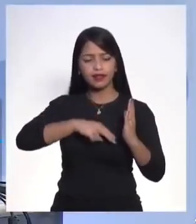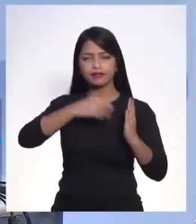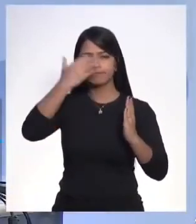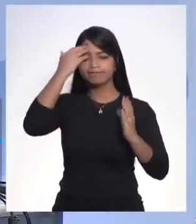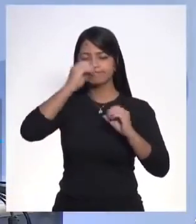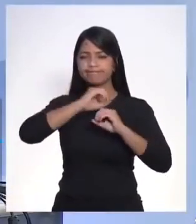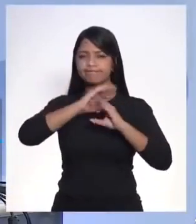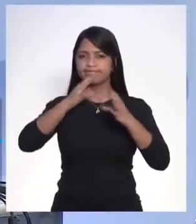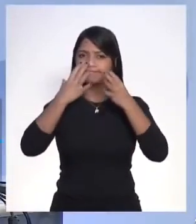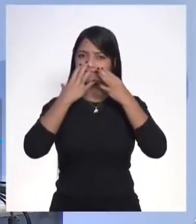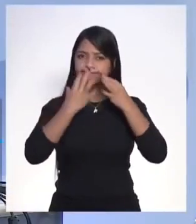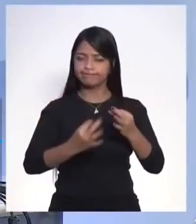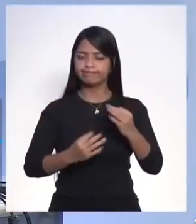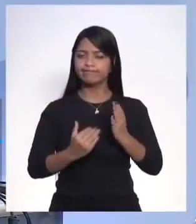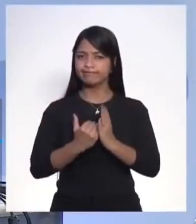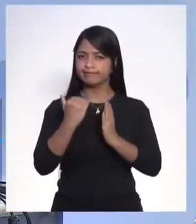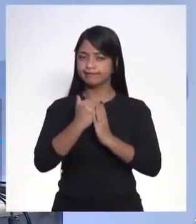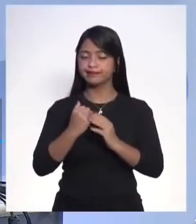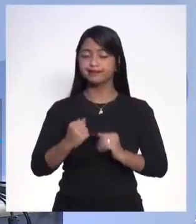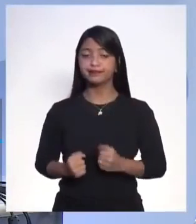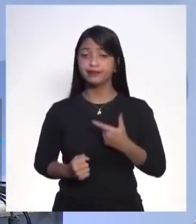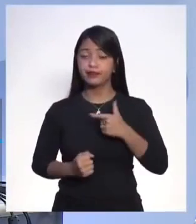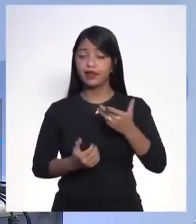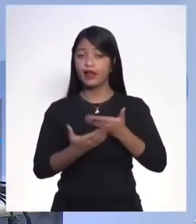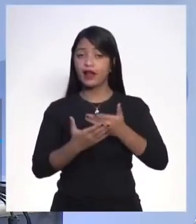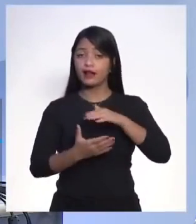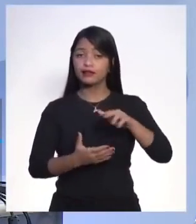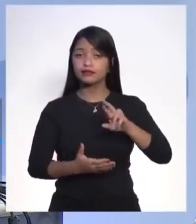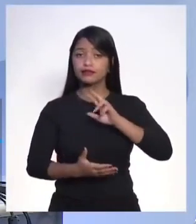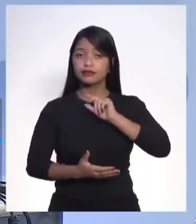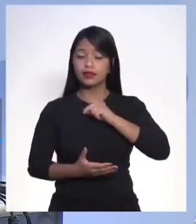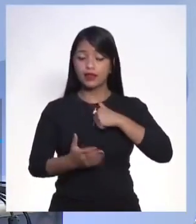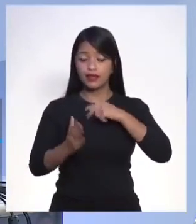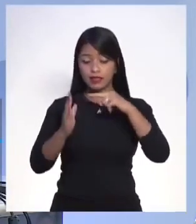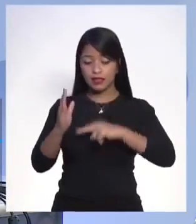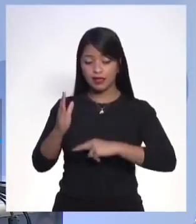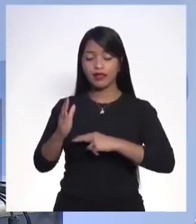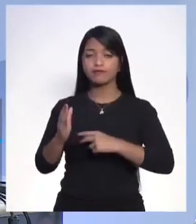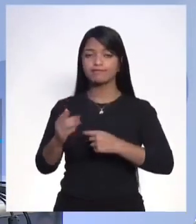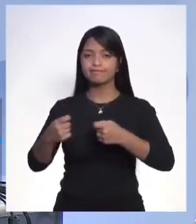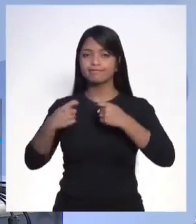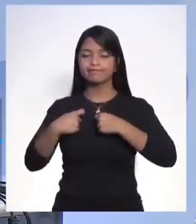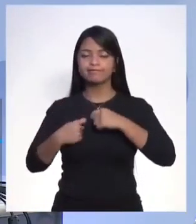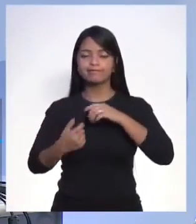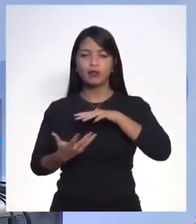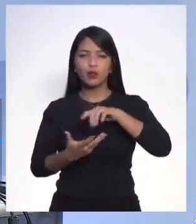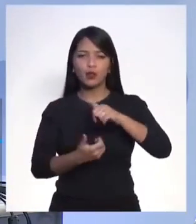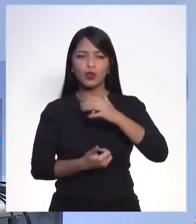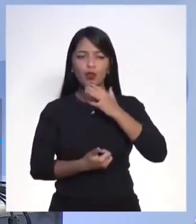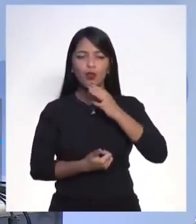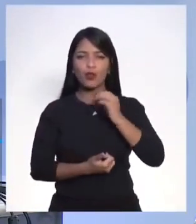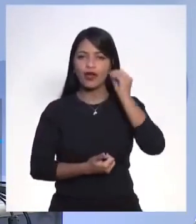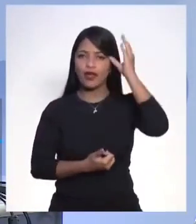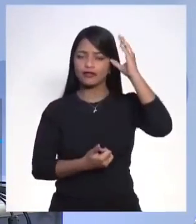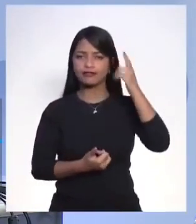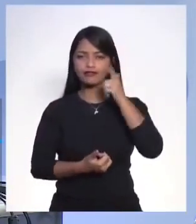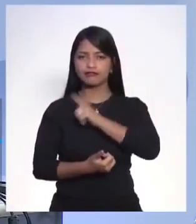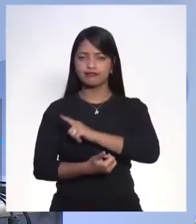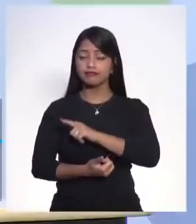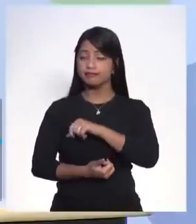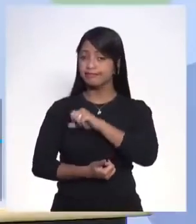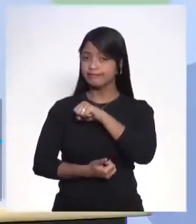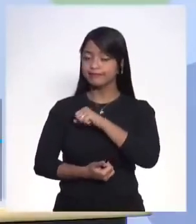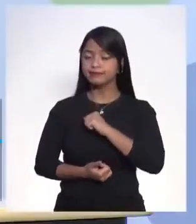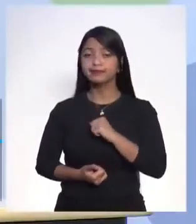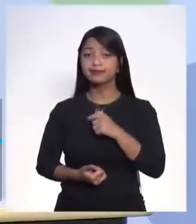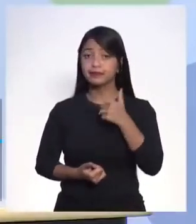que ler é ter conhecimento de mundo também, que eu perdi. Uhum, eu vi em algum lugar. Posso só complementar uma coisa?